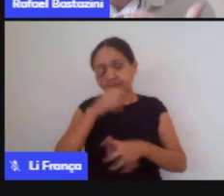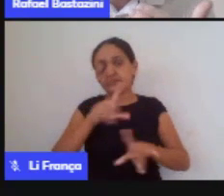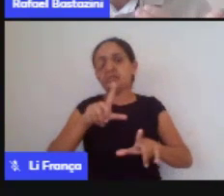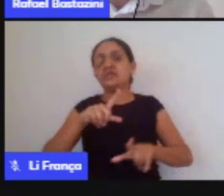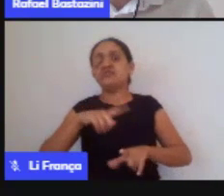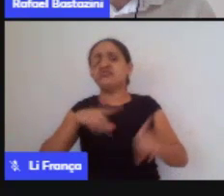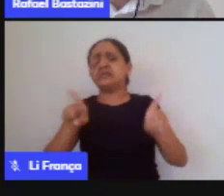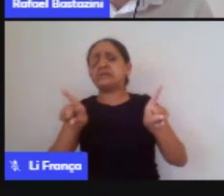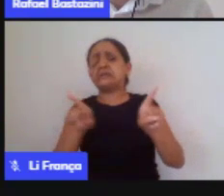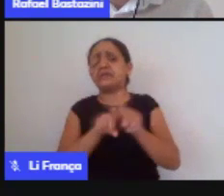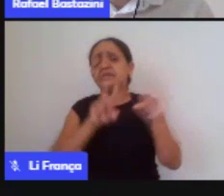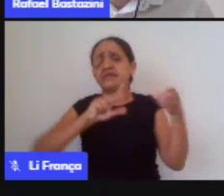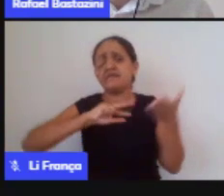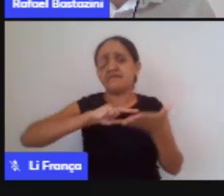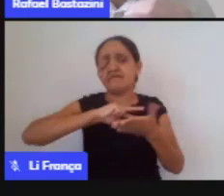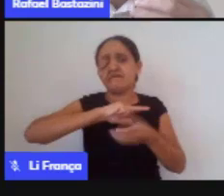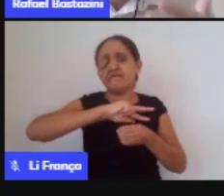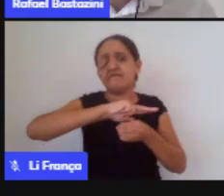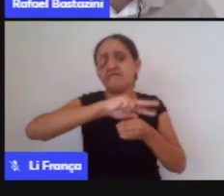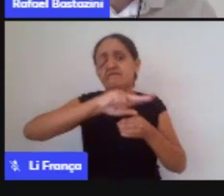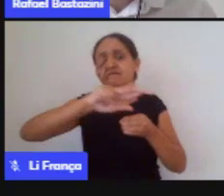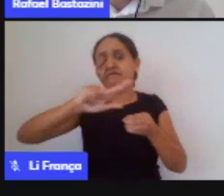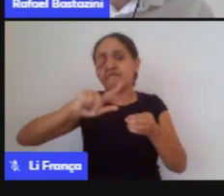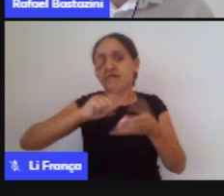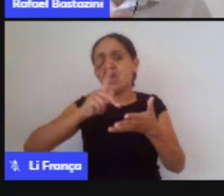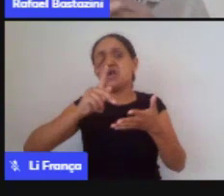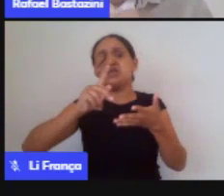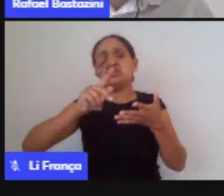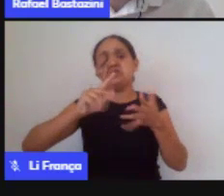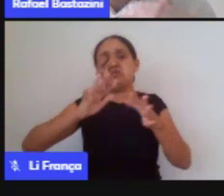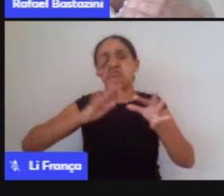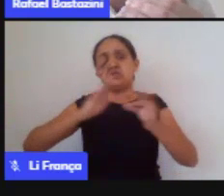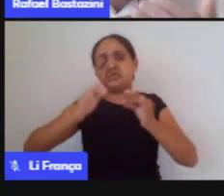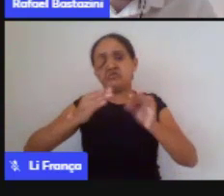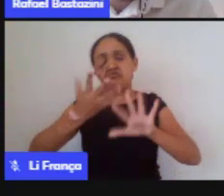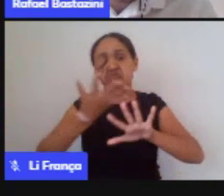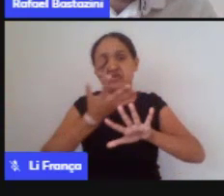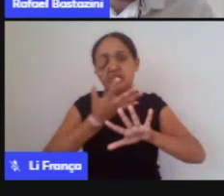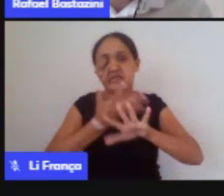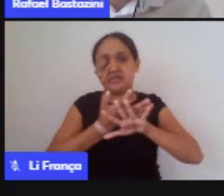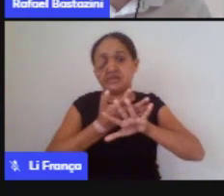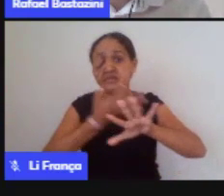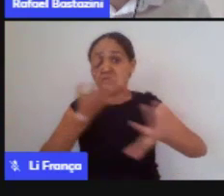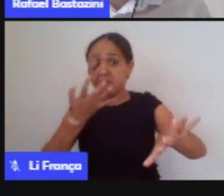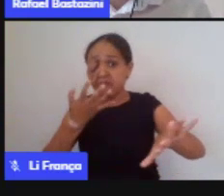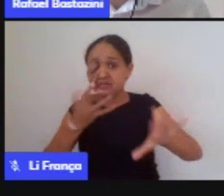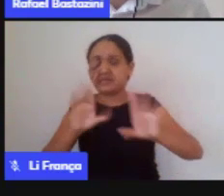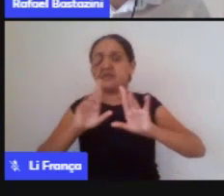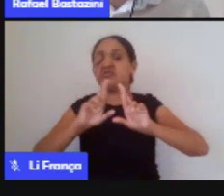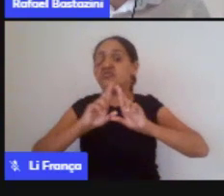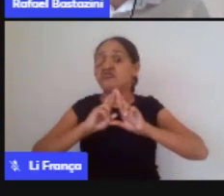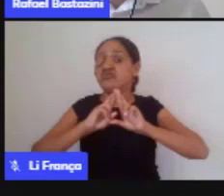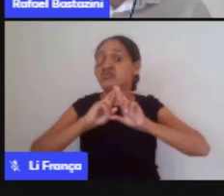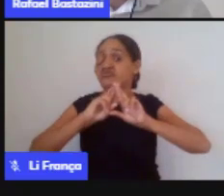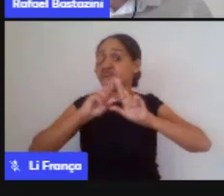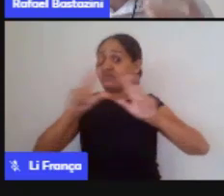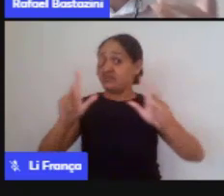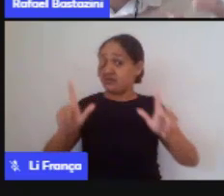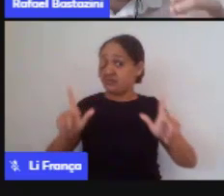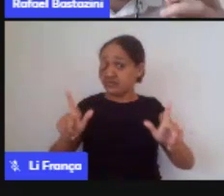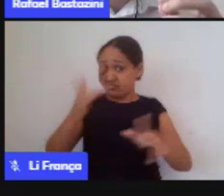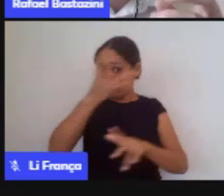tivemos inúmeros processos, então, de segregação, de aumento da desigualdade dentro da cidade,